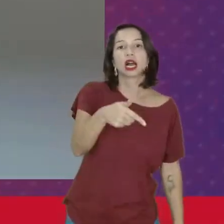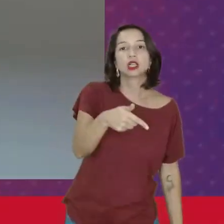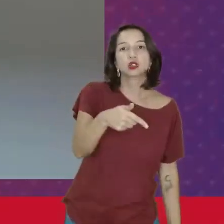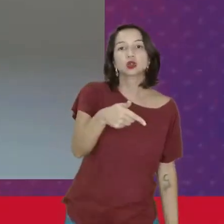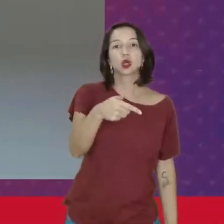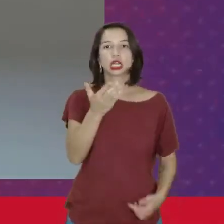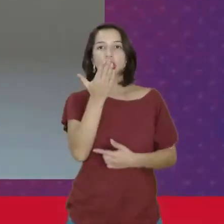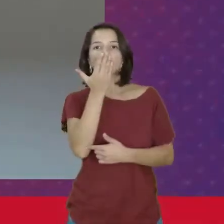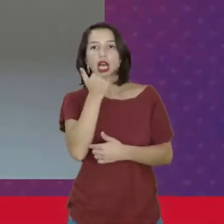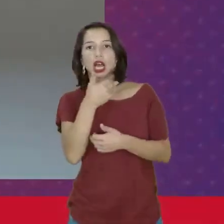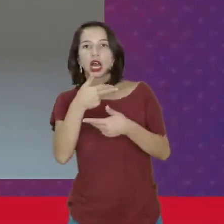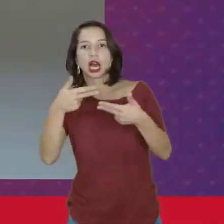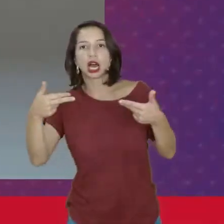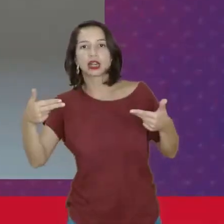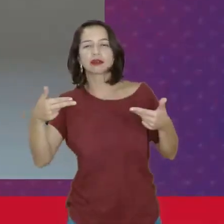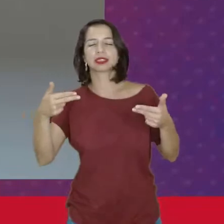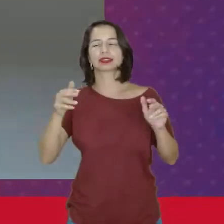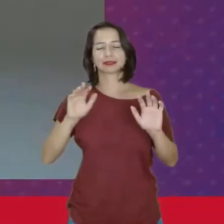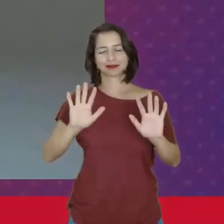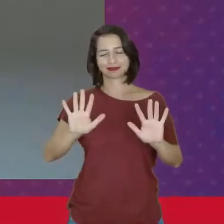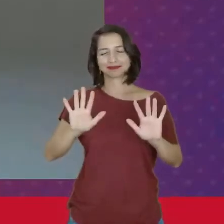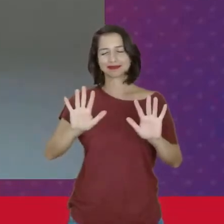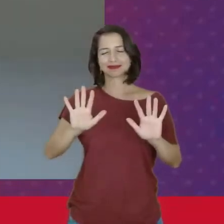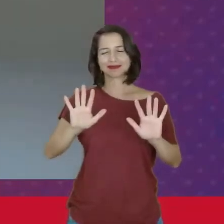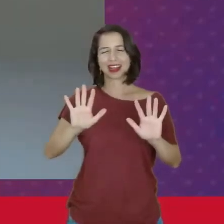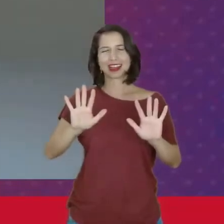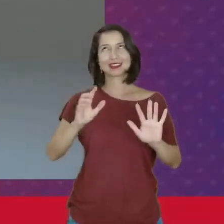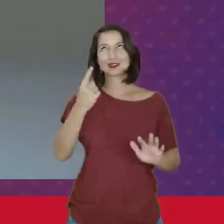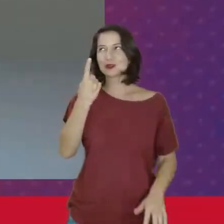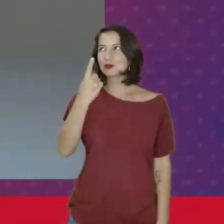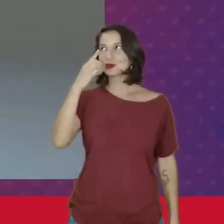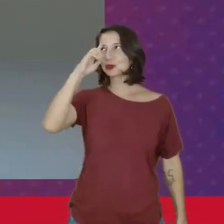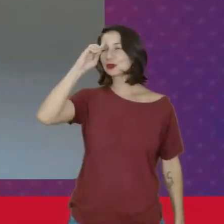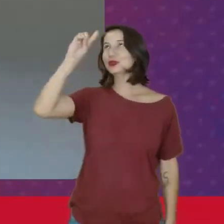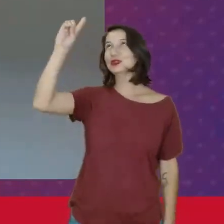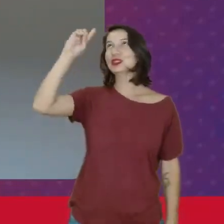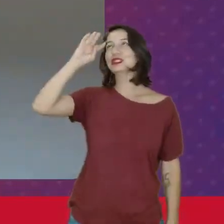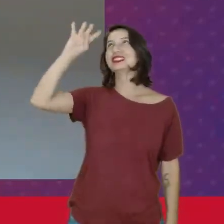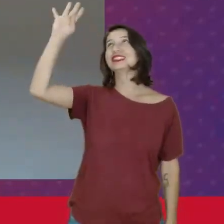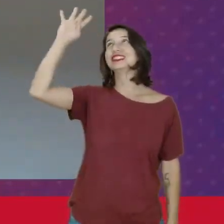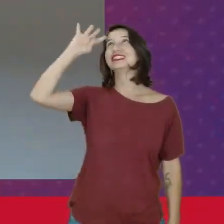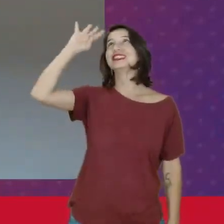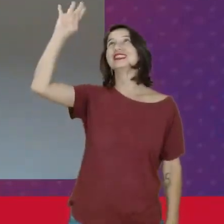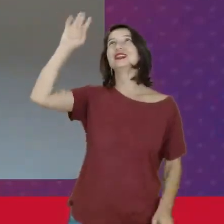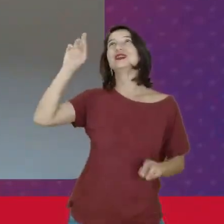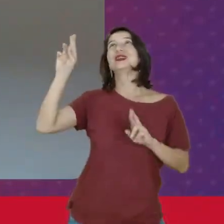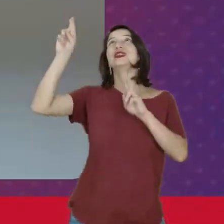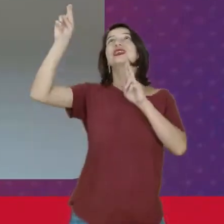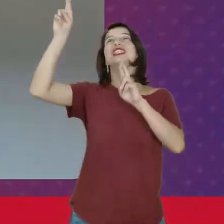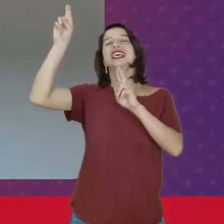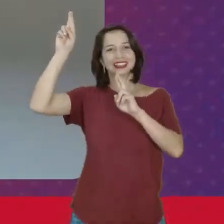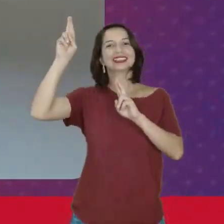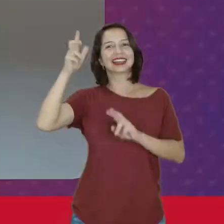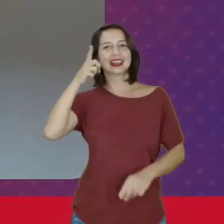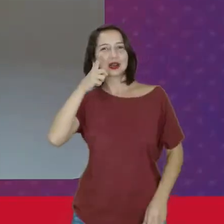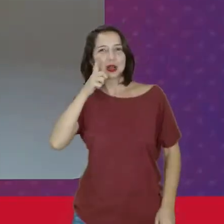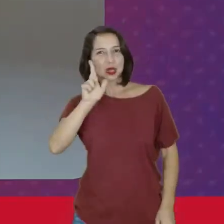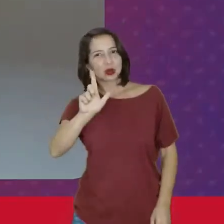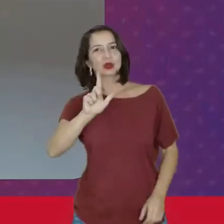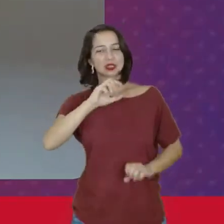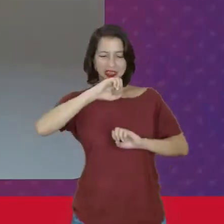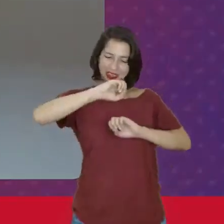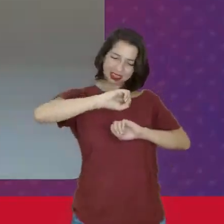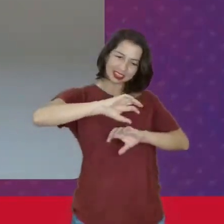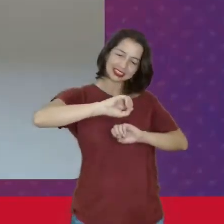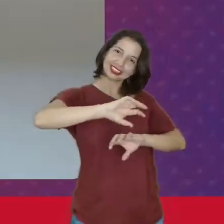Mas um dia eu vou conseguir dar aula na minha cidade. Então, com essa esperança, continuei firme.